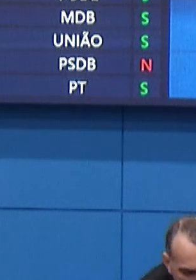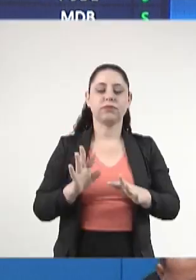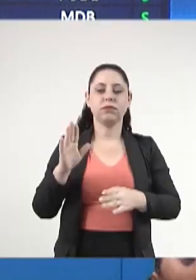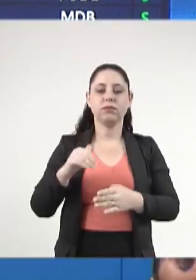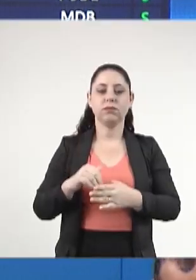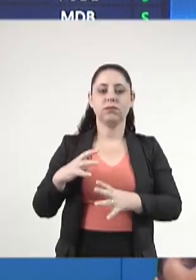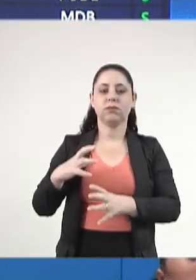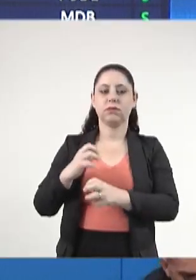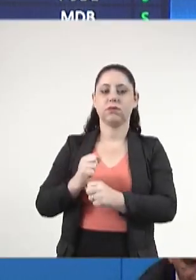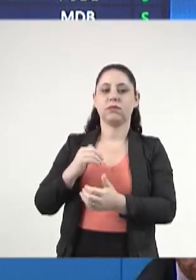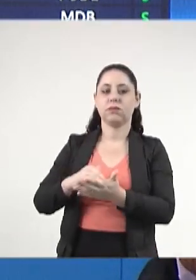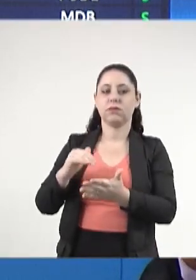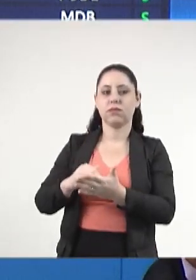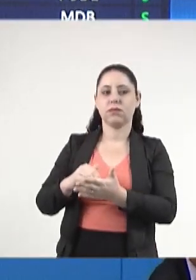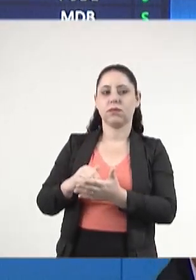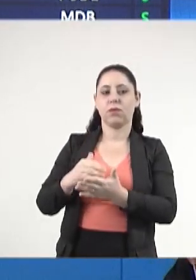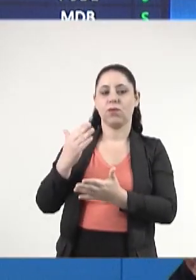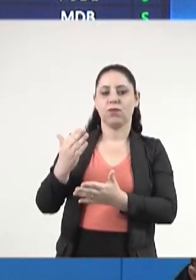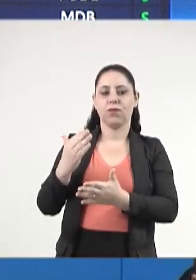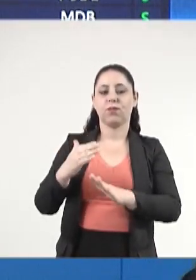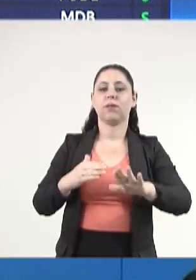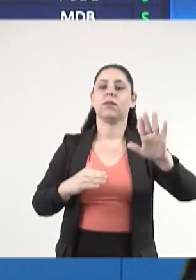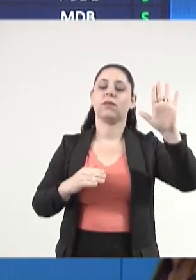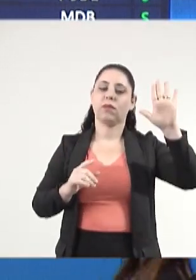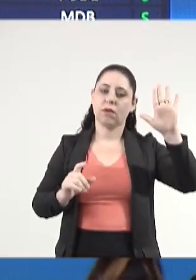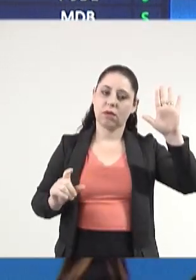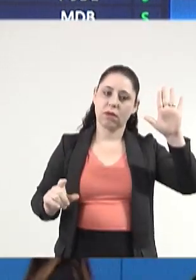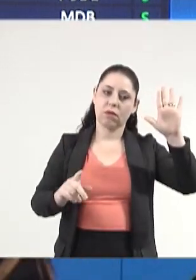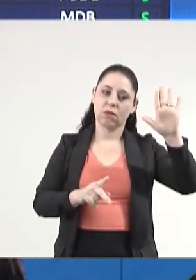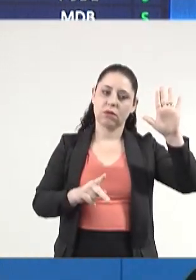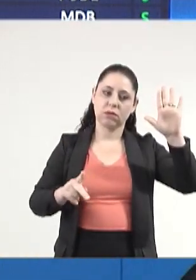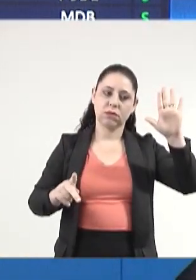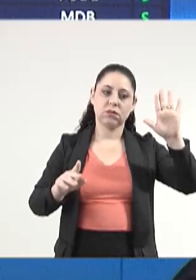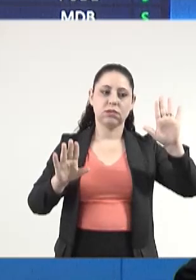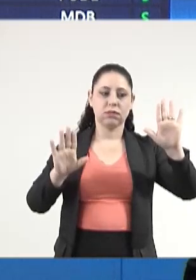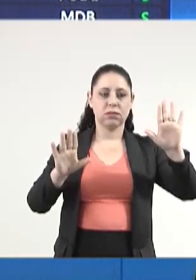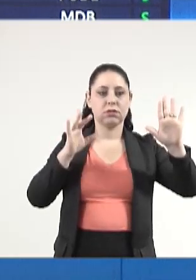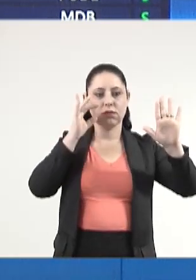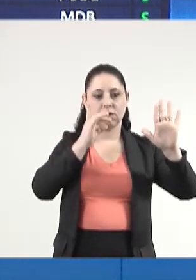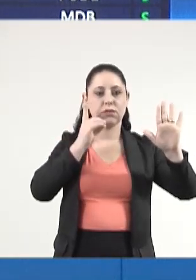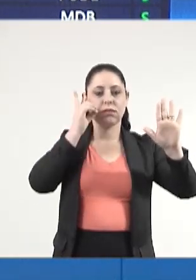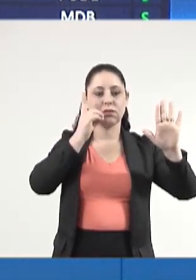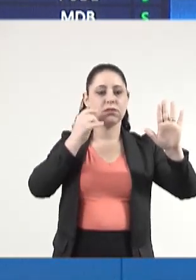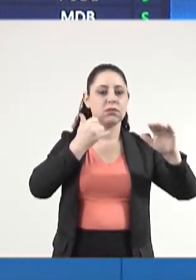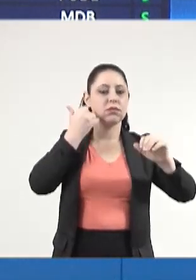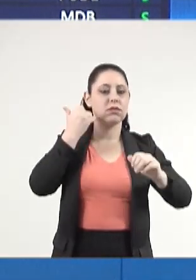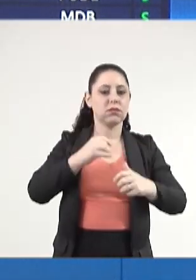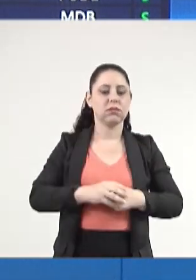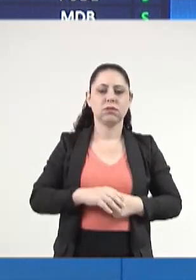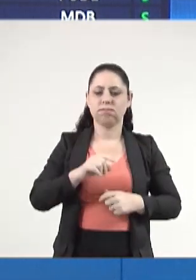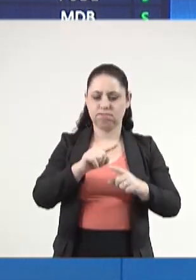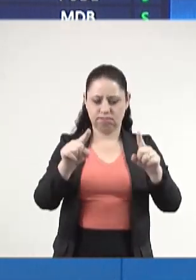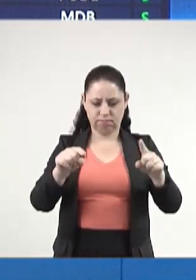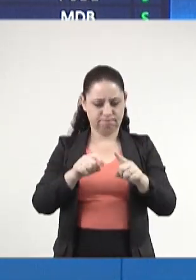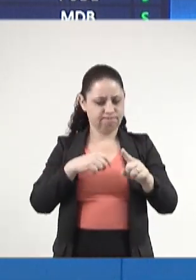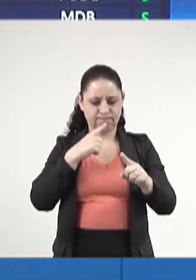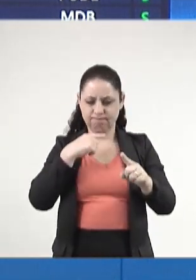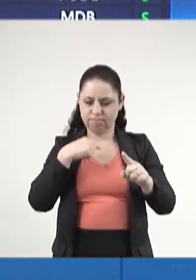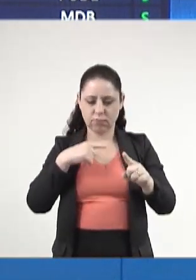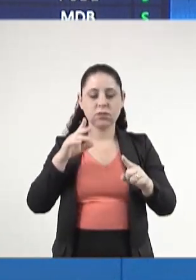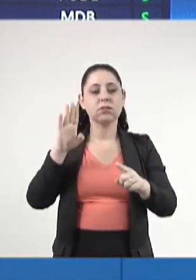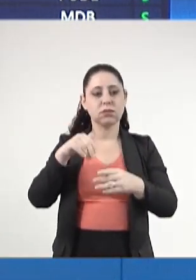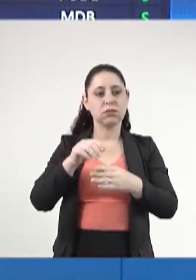solicito o resultado da mesma ao senhor. Pela ordem, senhor presidente. Quem? Pois não, deputado Jamilson. O aparelho aqui não está funcionando, mas meu voto é